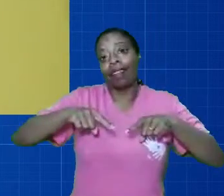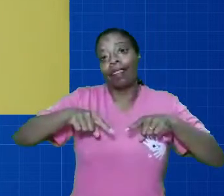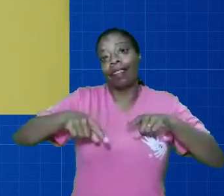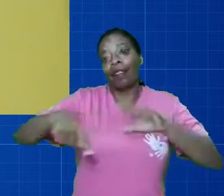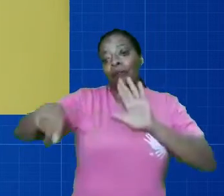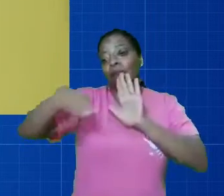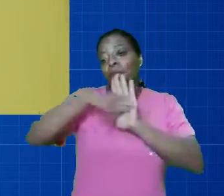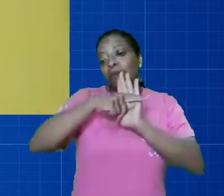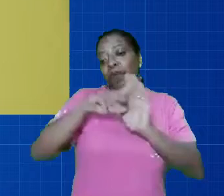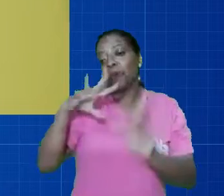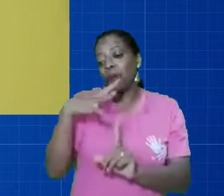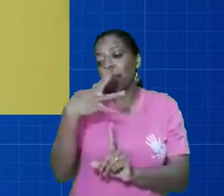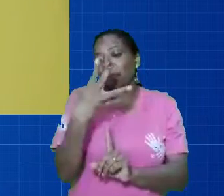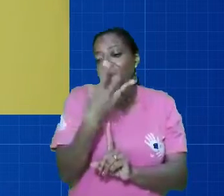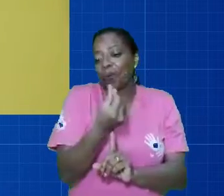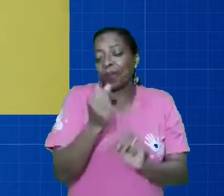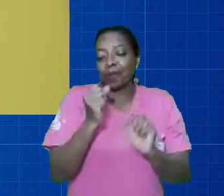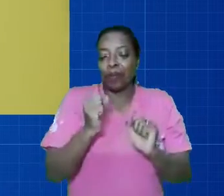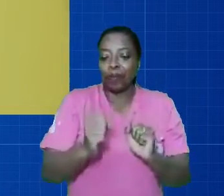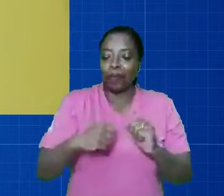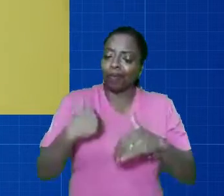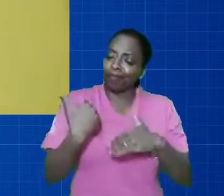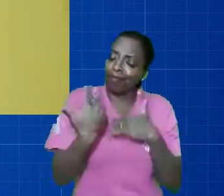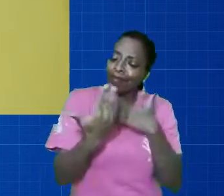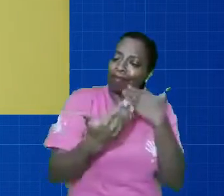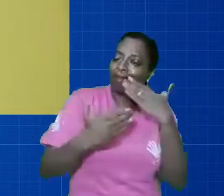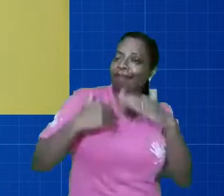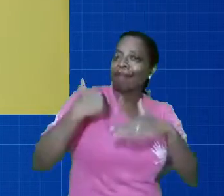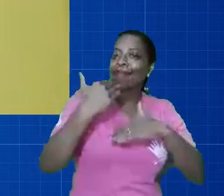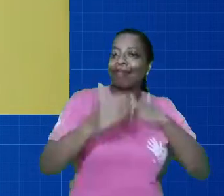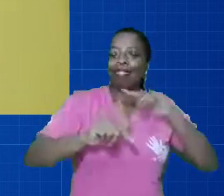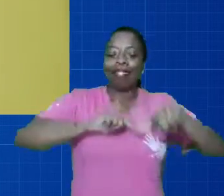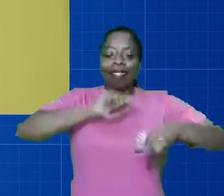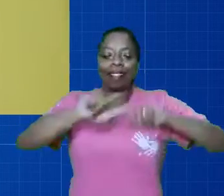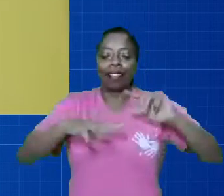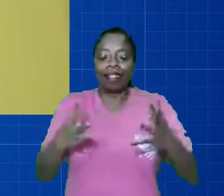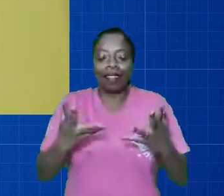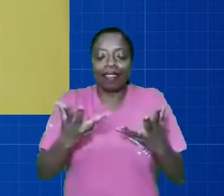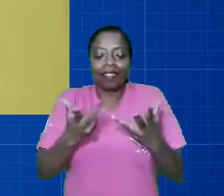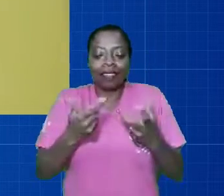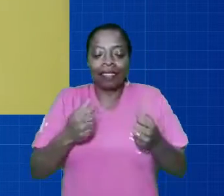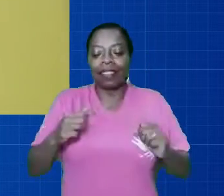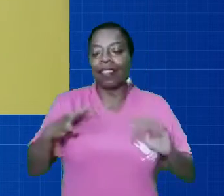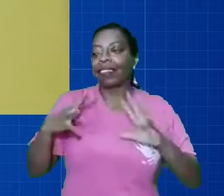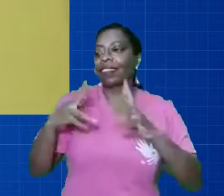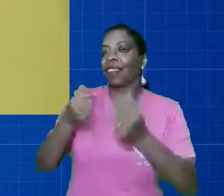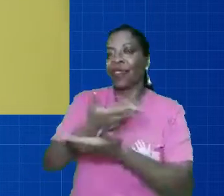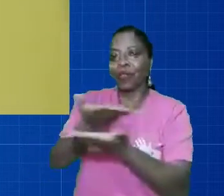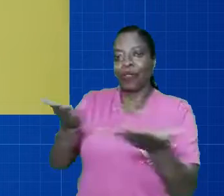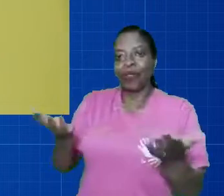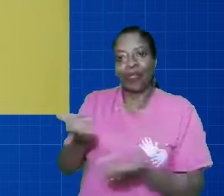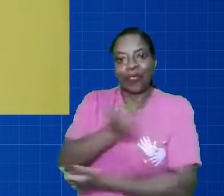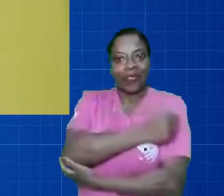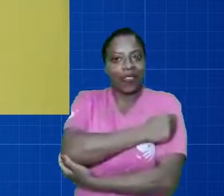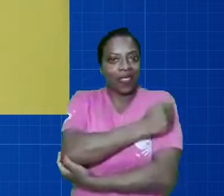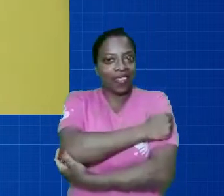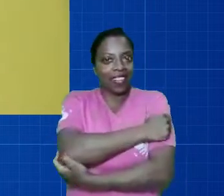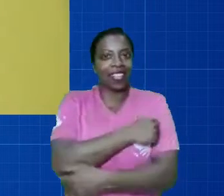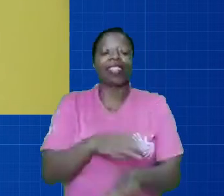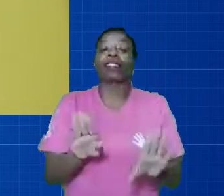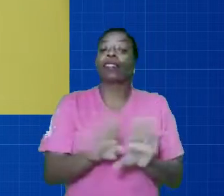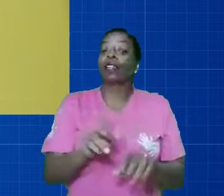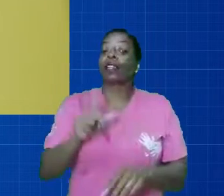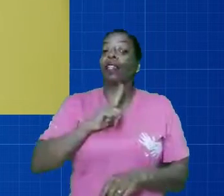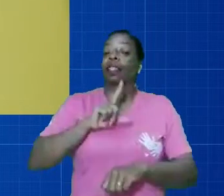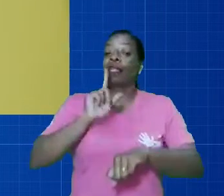pudesse desenvolver um trabalho de qualidade com os alunos, onde a gente pudesse ter mais tempo com o aluno, né? Porque